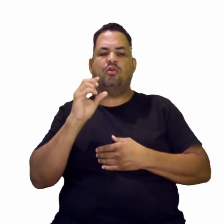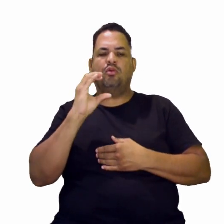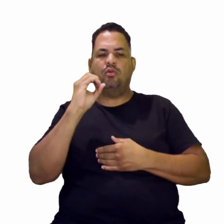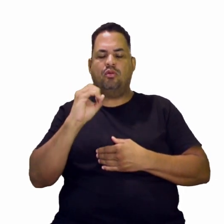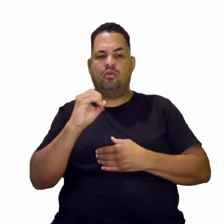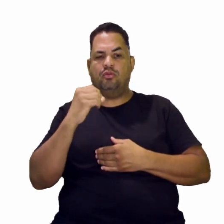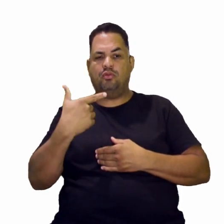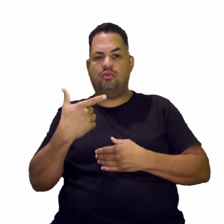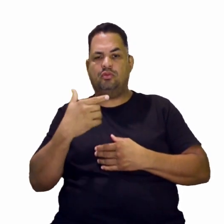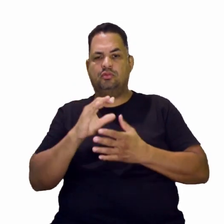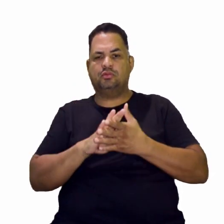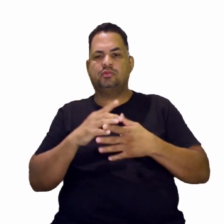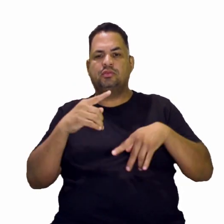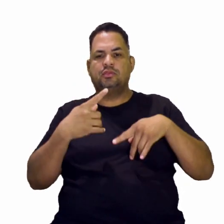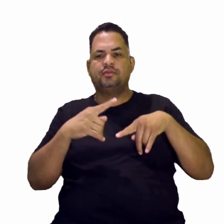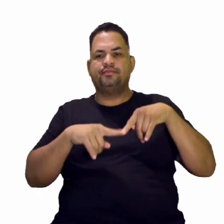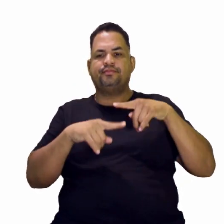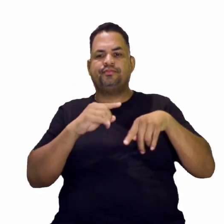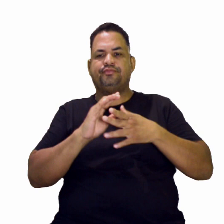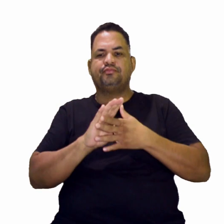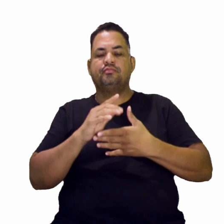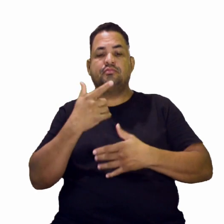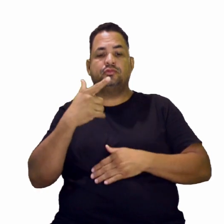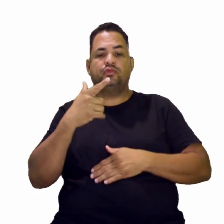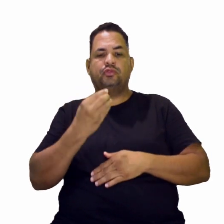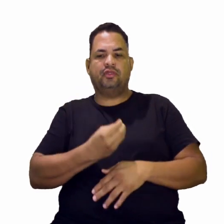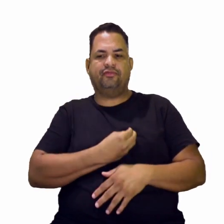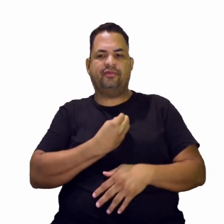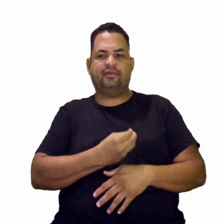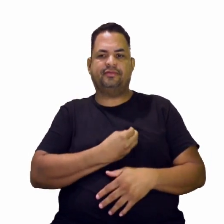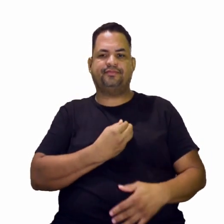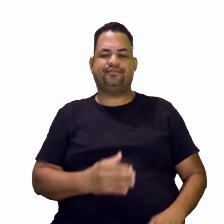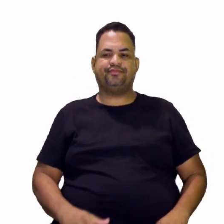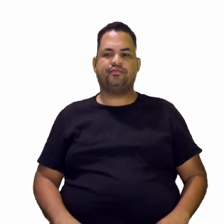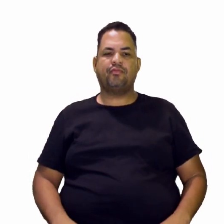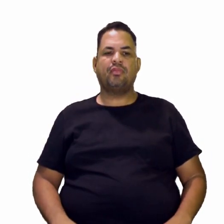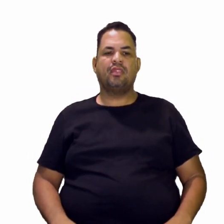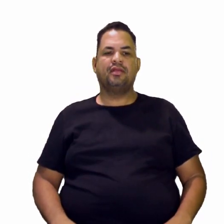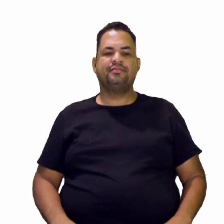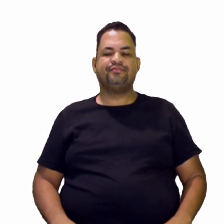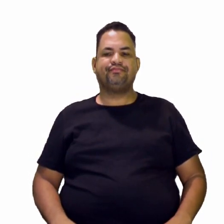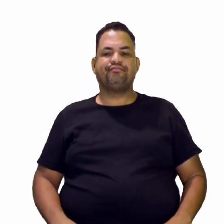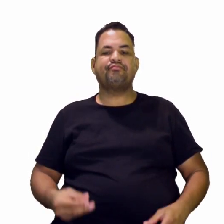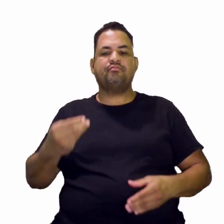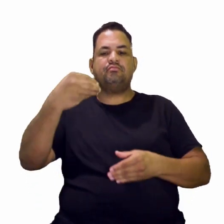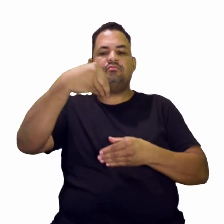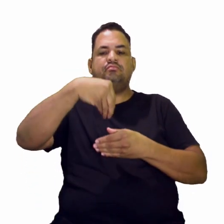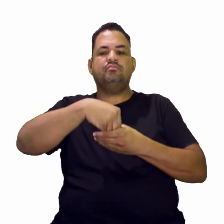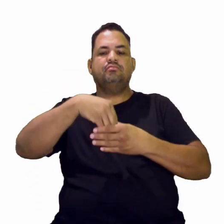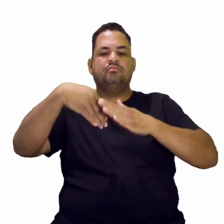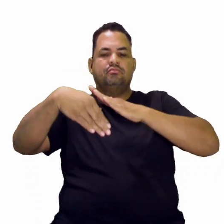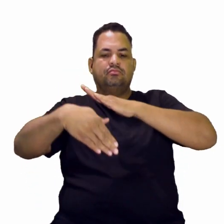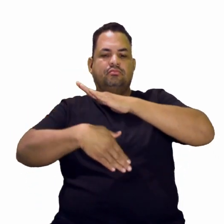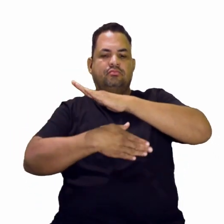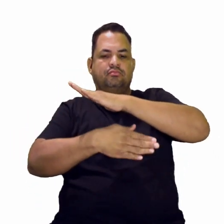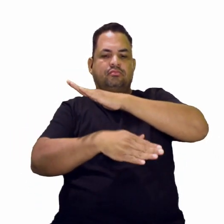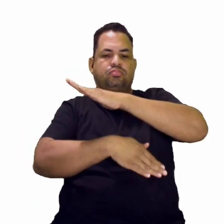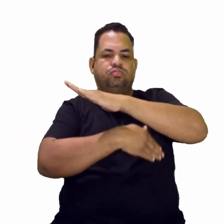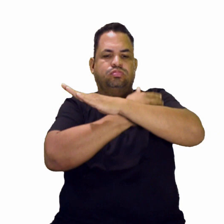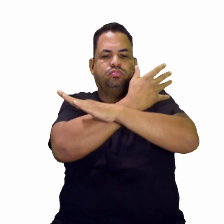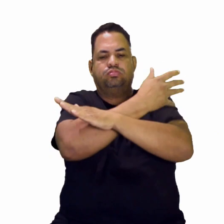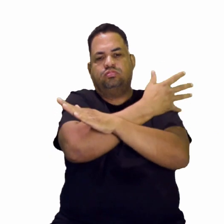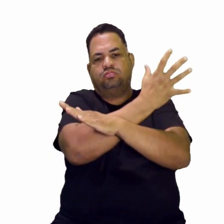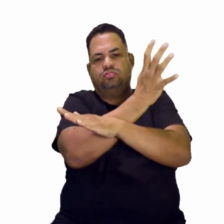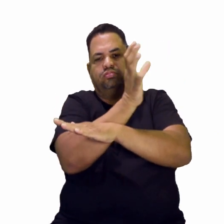oxigênio, né? São os componentes abióticos. Eu acabei de falar isso, né? De um ecossistema. Então, tudo